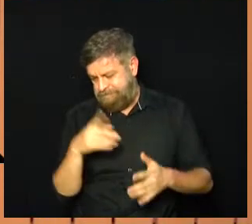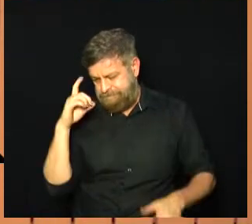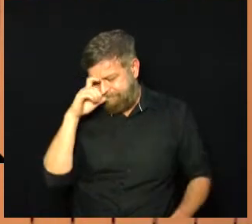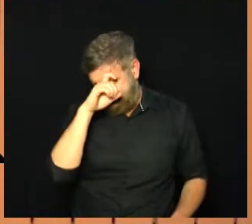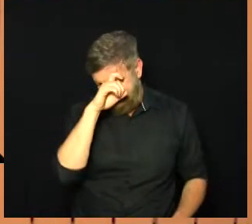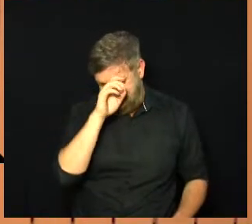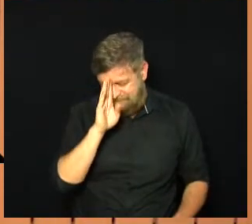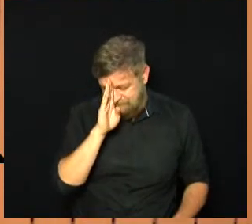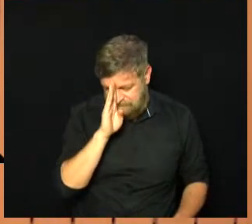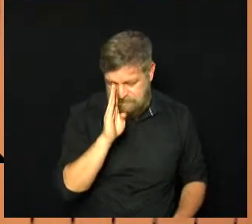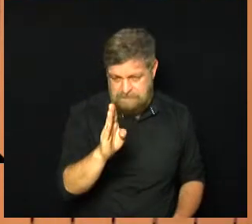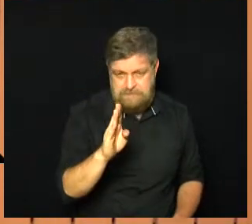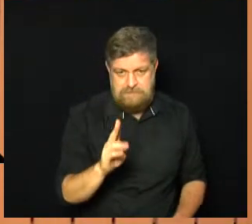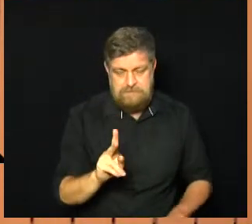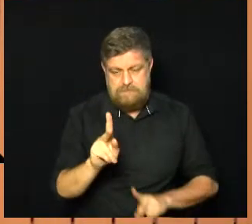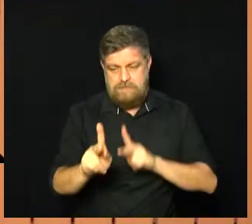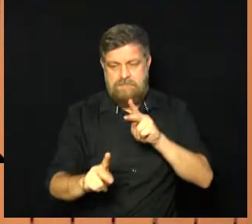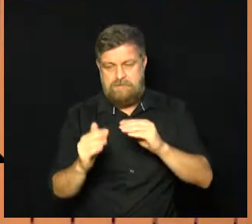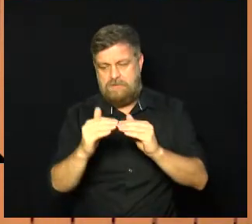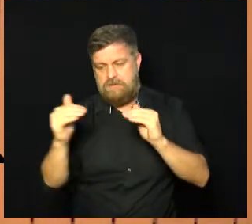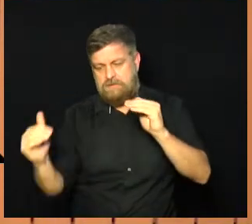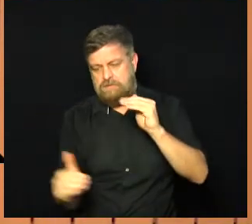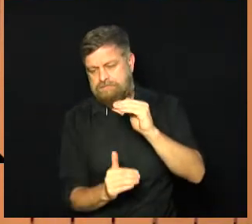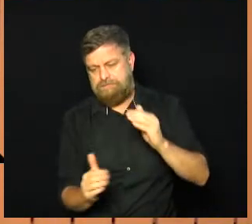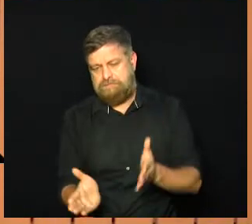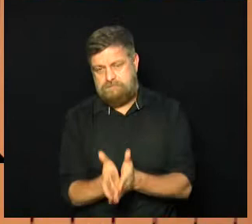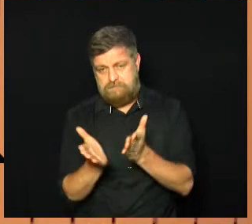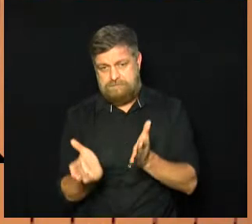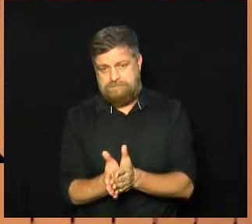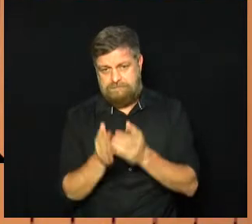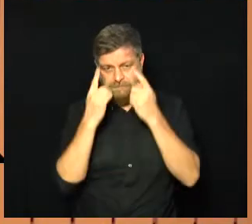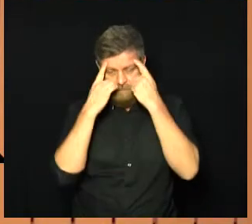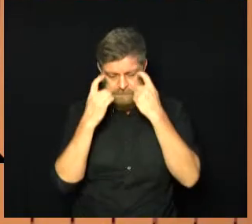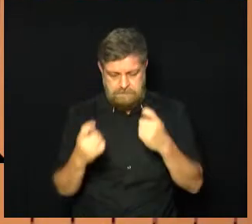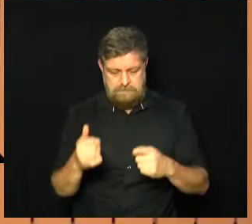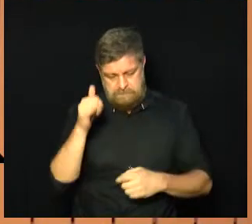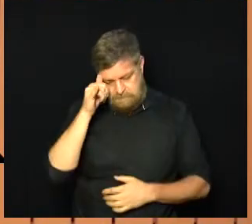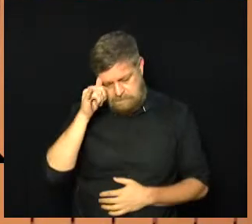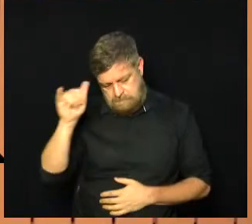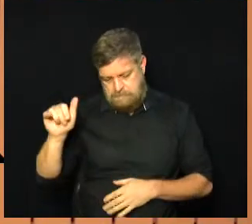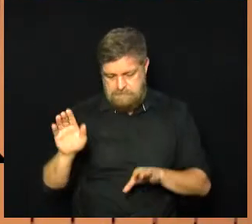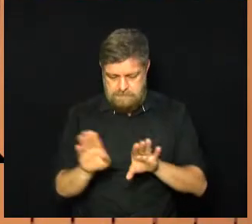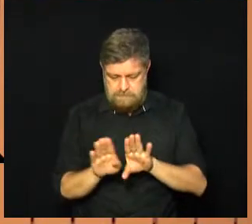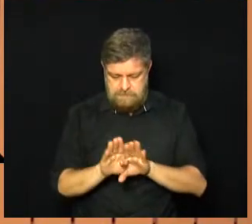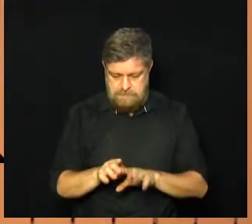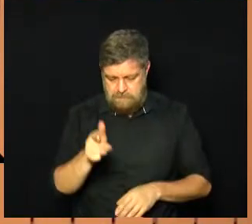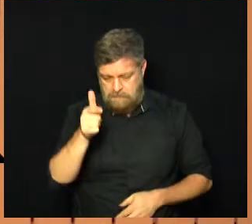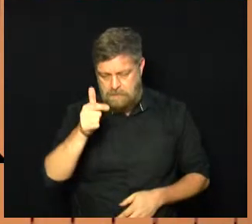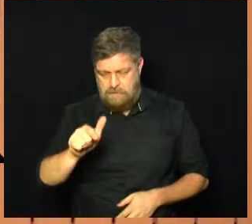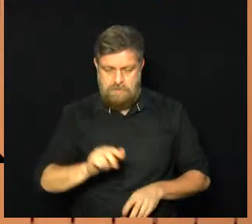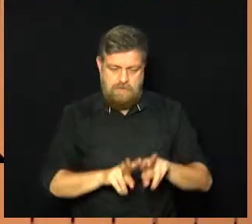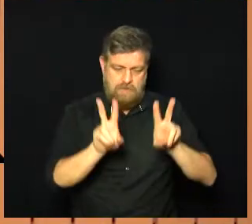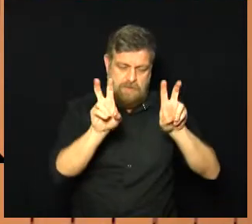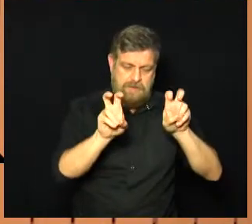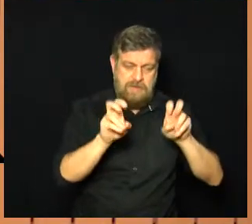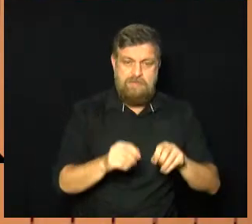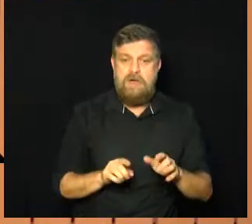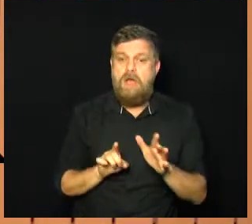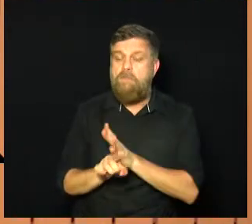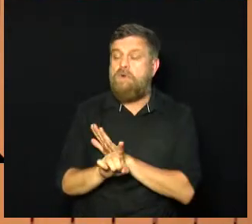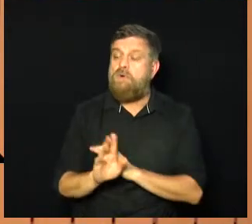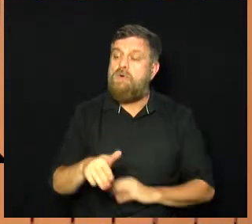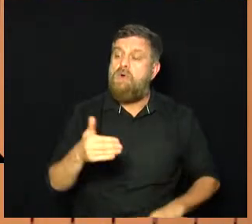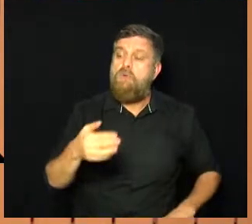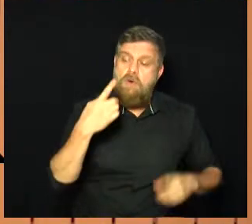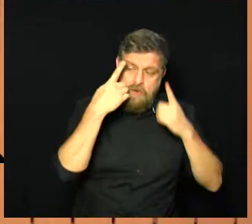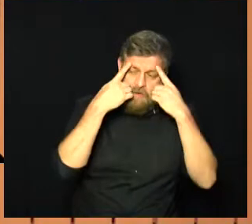as populações mais vulneráveis. O combate à violência, né, é um outro ponto, porque assim, qual violência, o que é